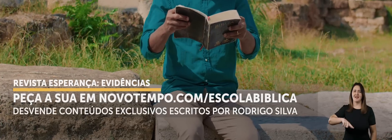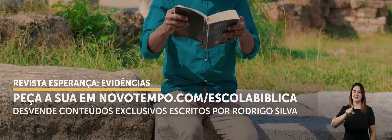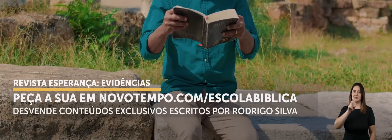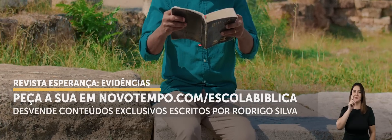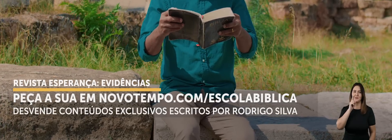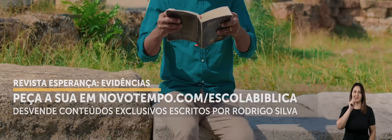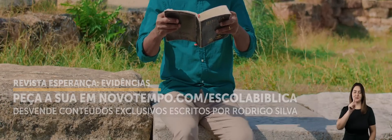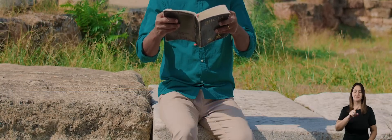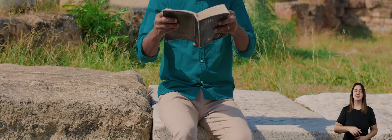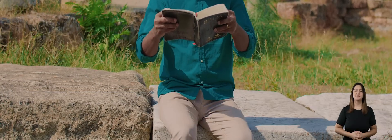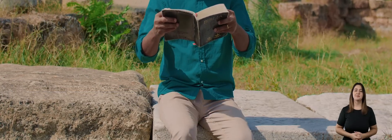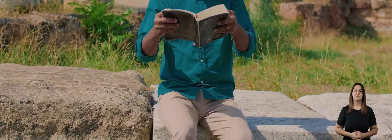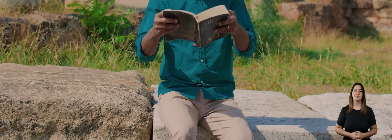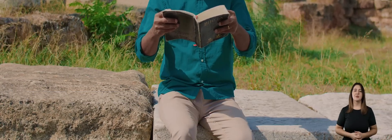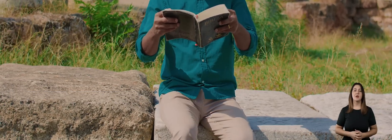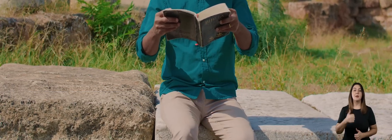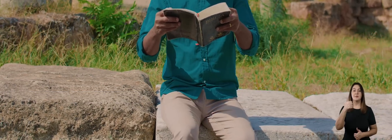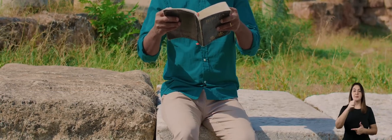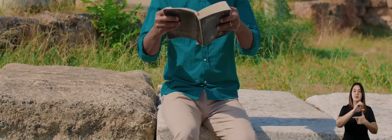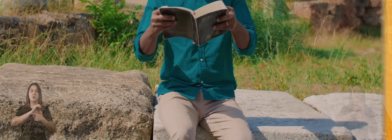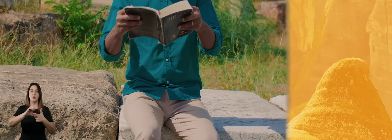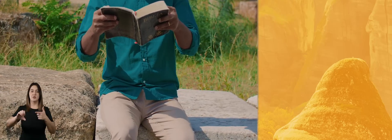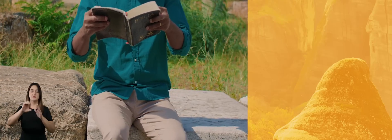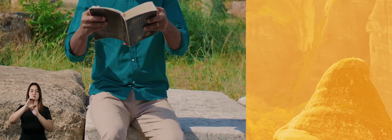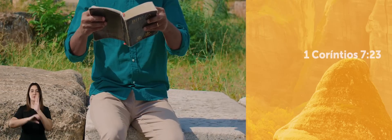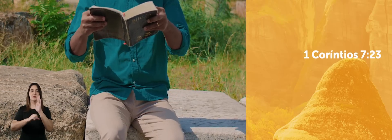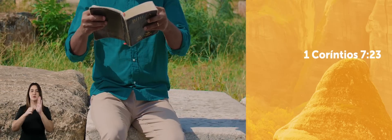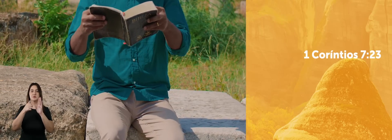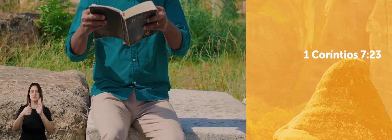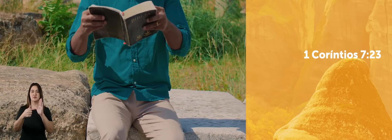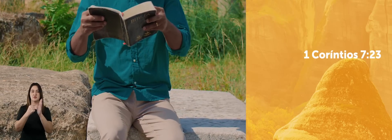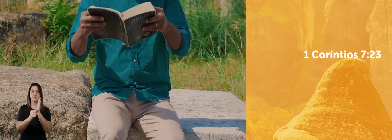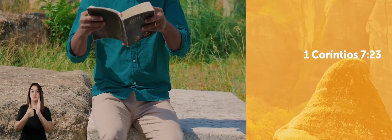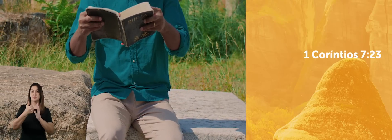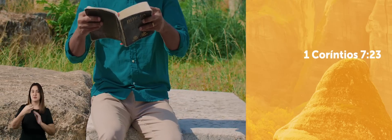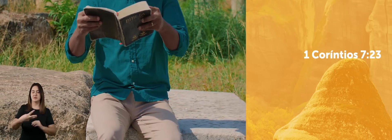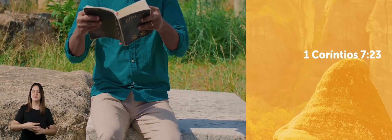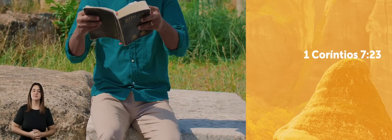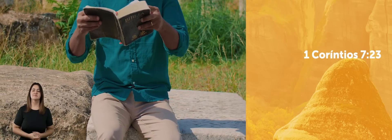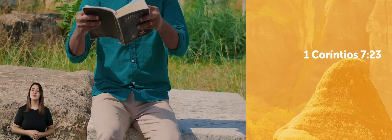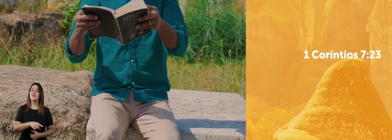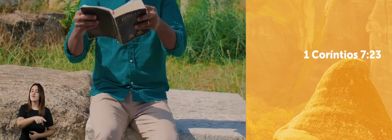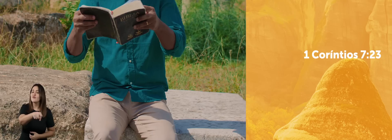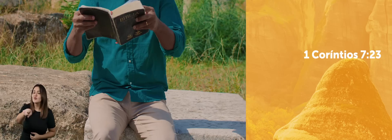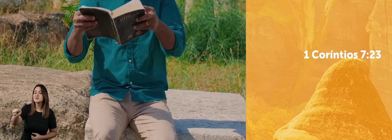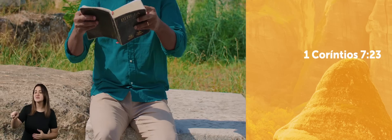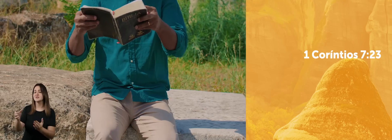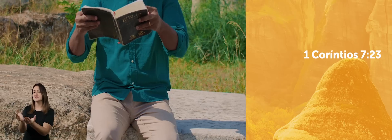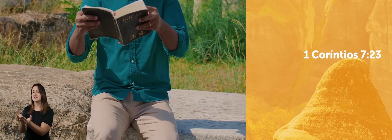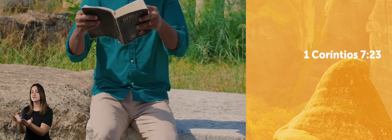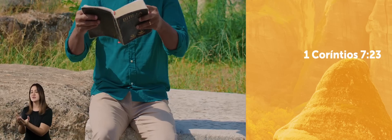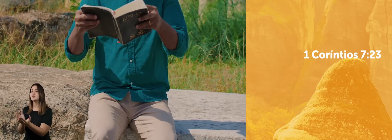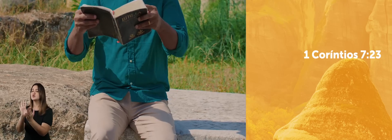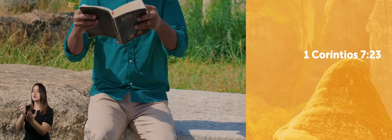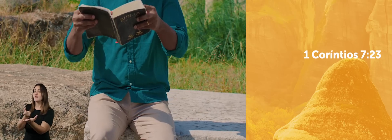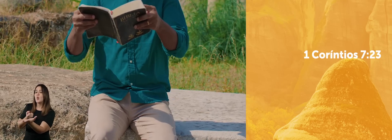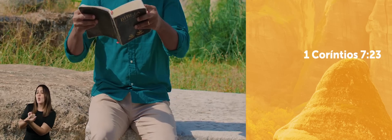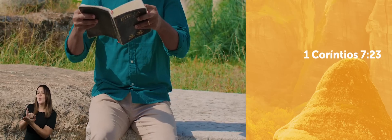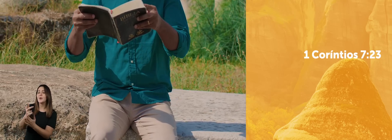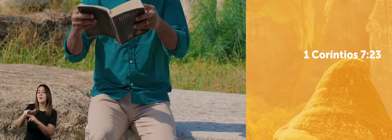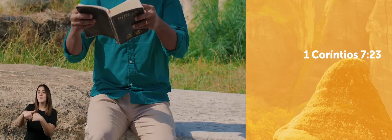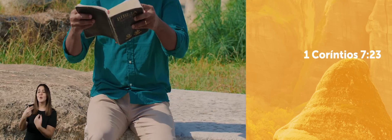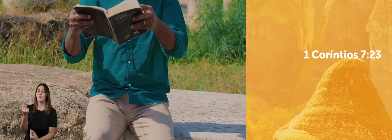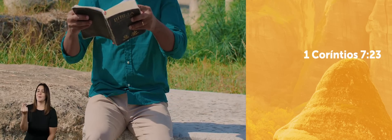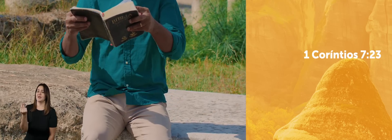vocês. 1 Coríntios, capítulo 7, versículo 13. Vocês foram comprados por preço, não